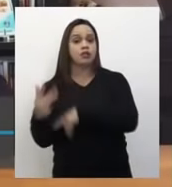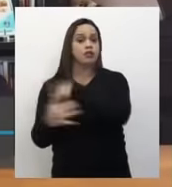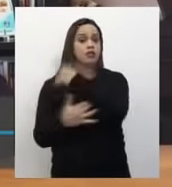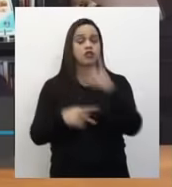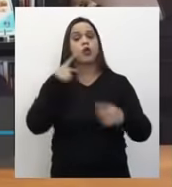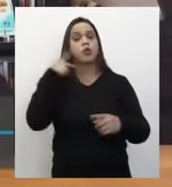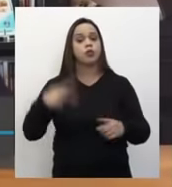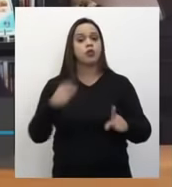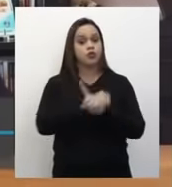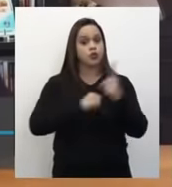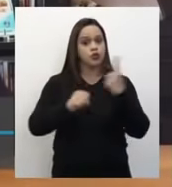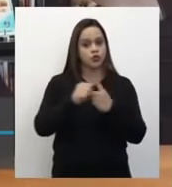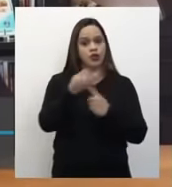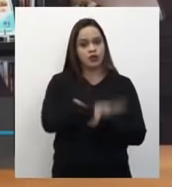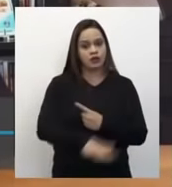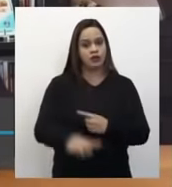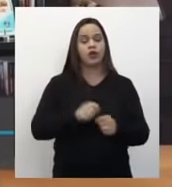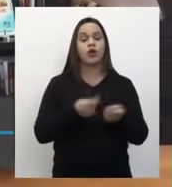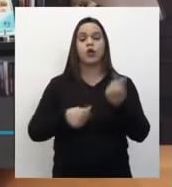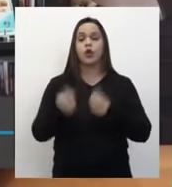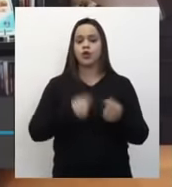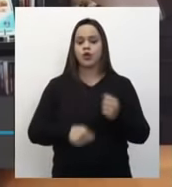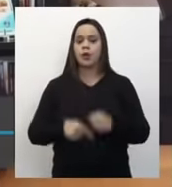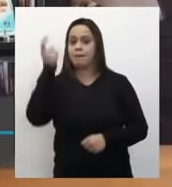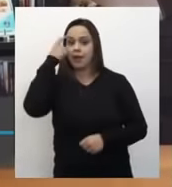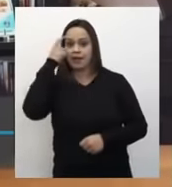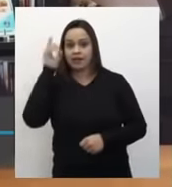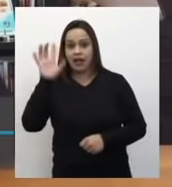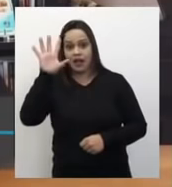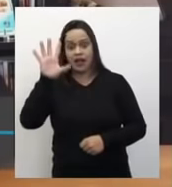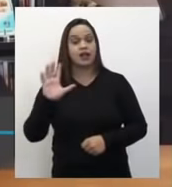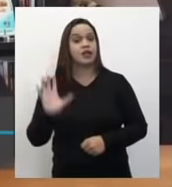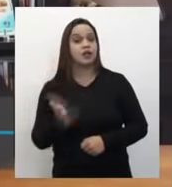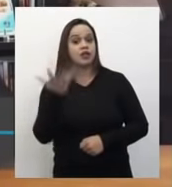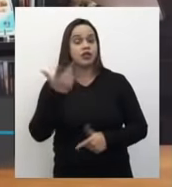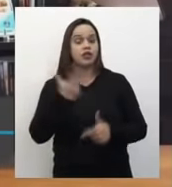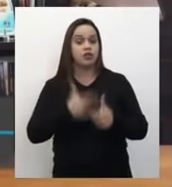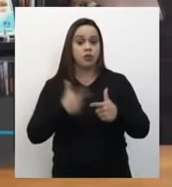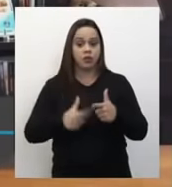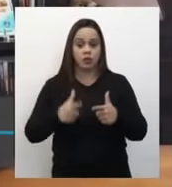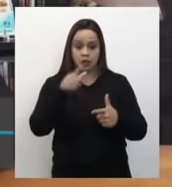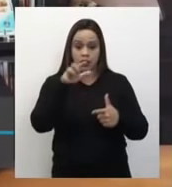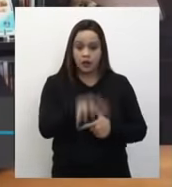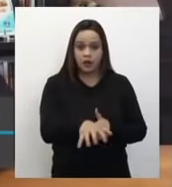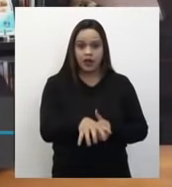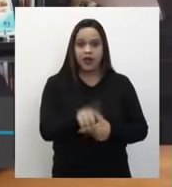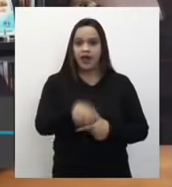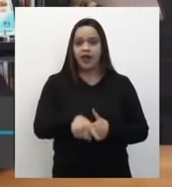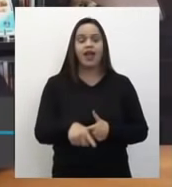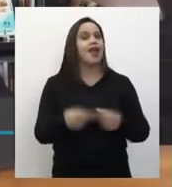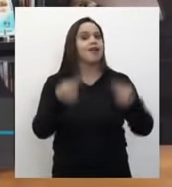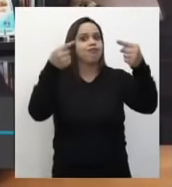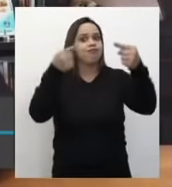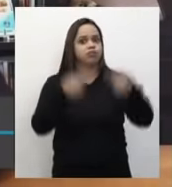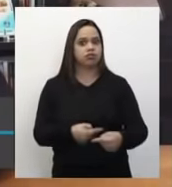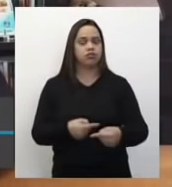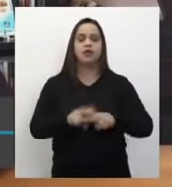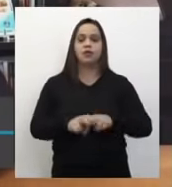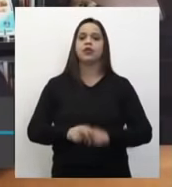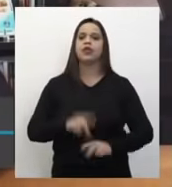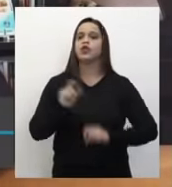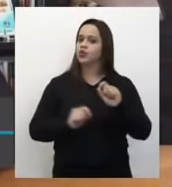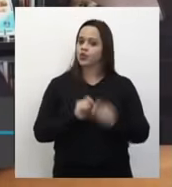políticos ou econômicos. Pensar em soluções locais para problemas globais é algo que é realmente muito desafiador. Por isso,